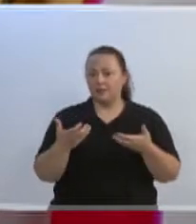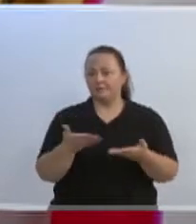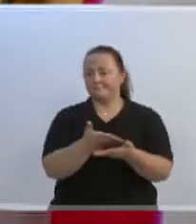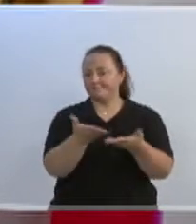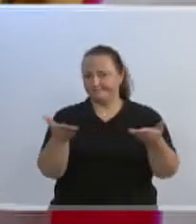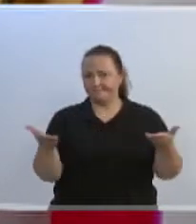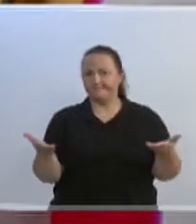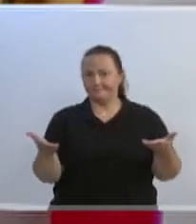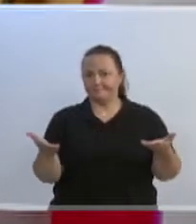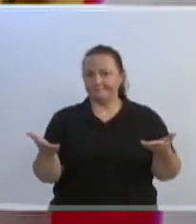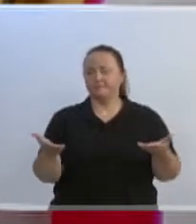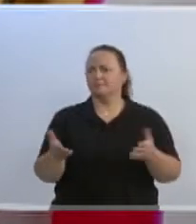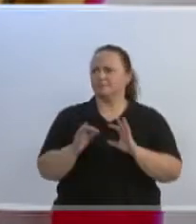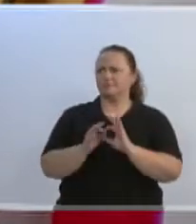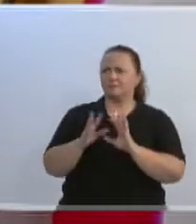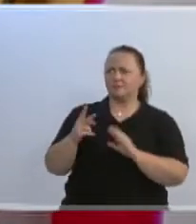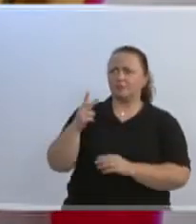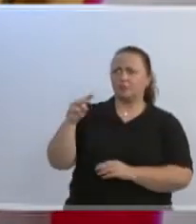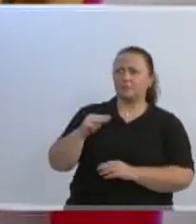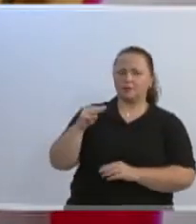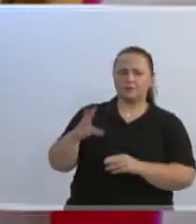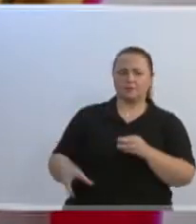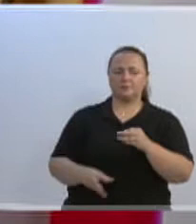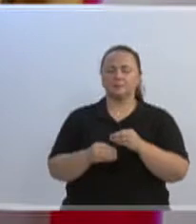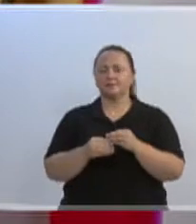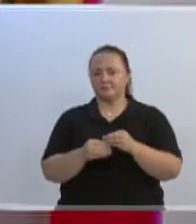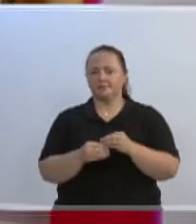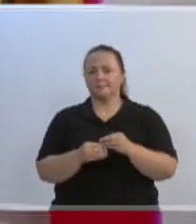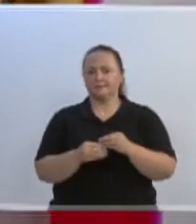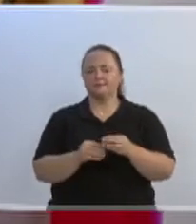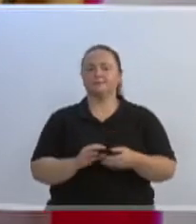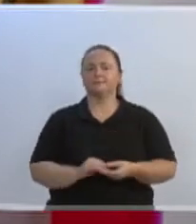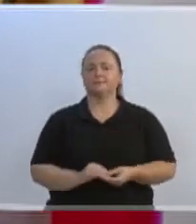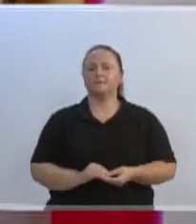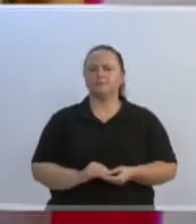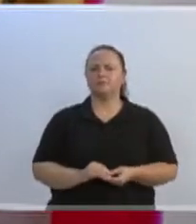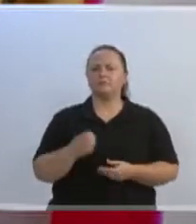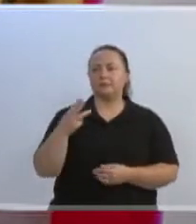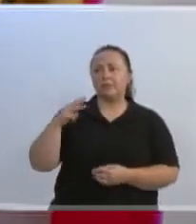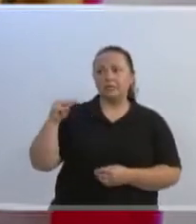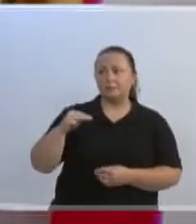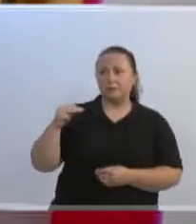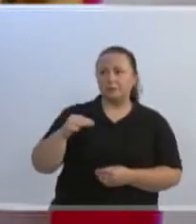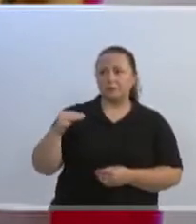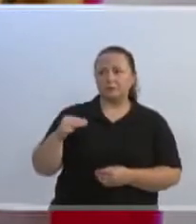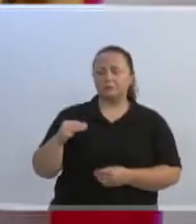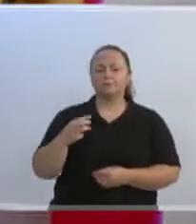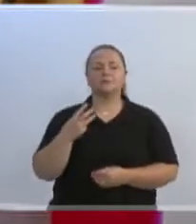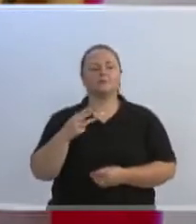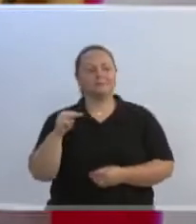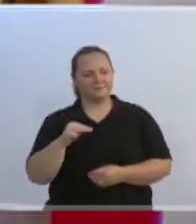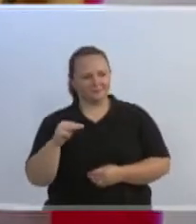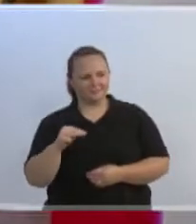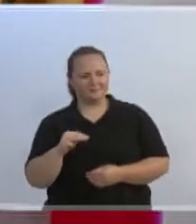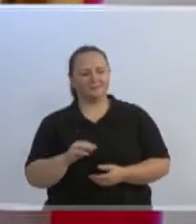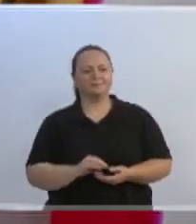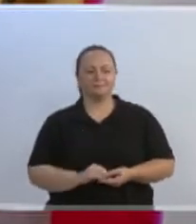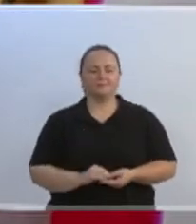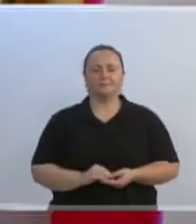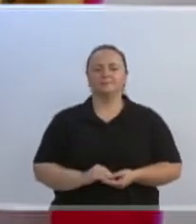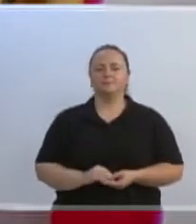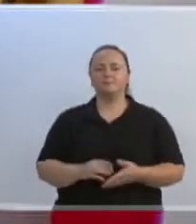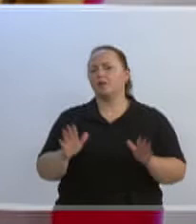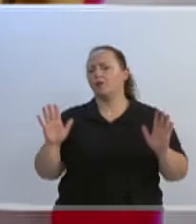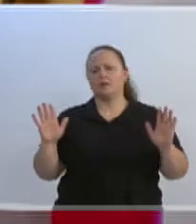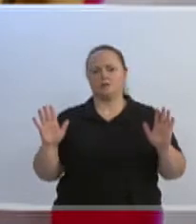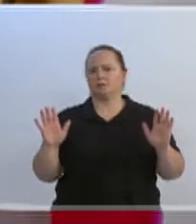me concedesse, tive quase 2 minutos de aparte, sempre te dão 1 minuto, se puder me conceder 3 minutos. 3 minutos. Então, seria